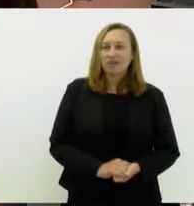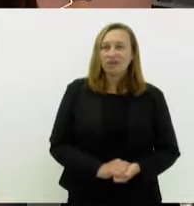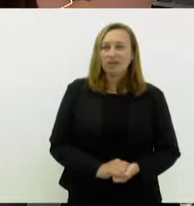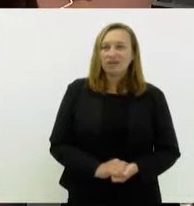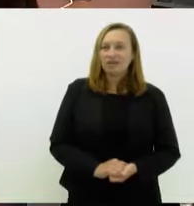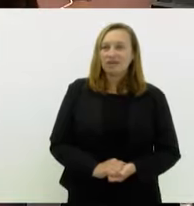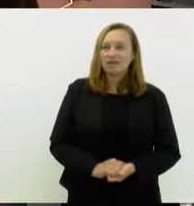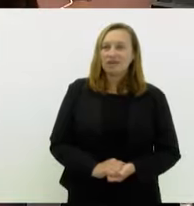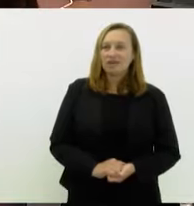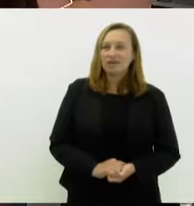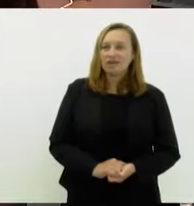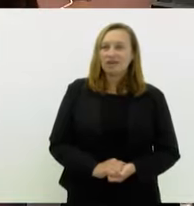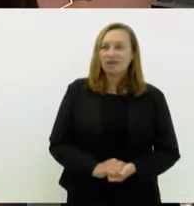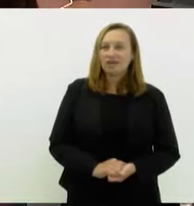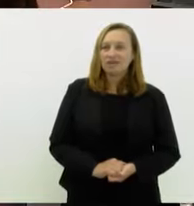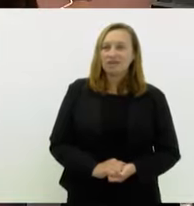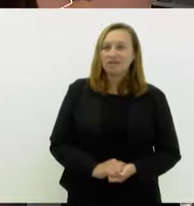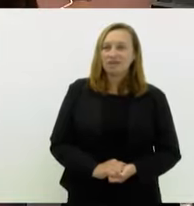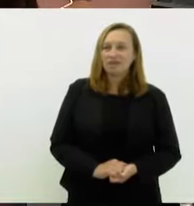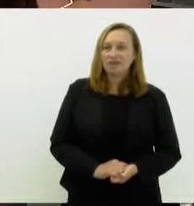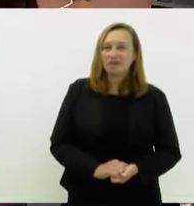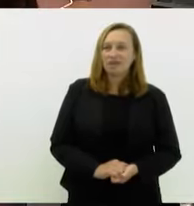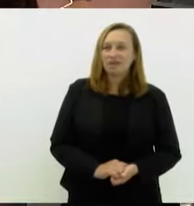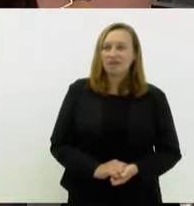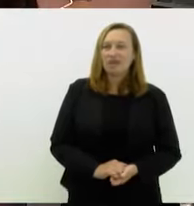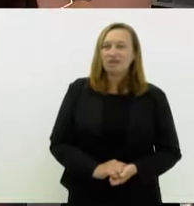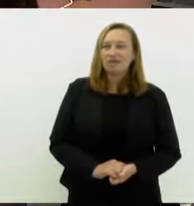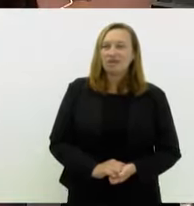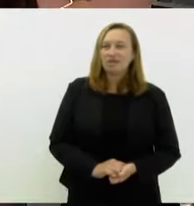não deixei você arrenda S Dan